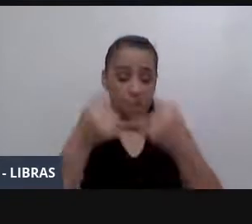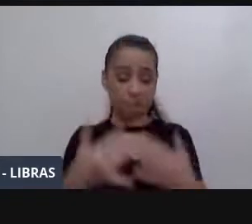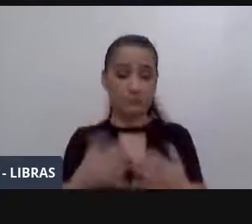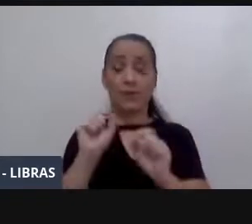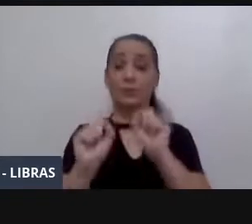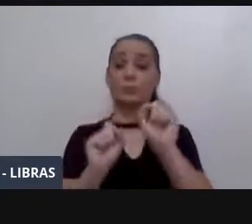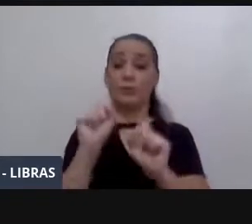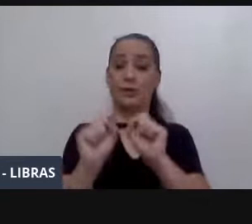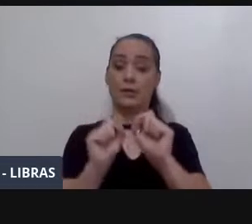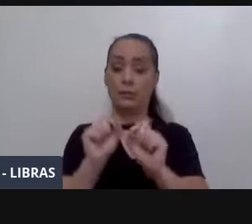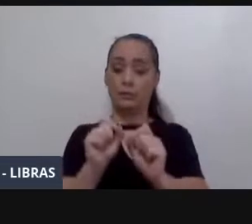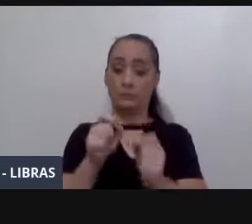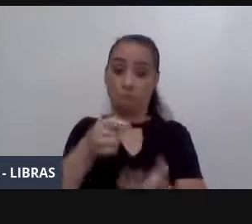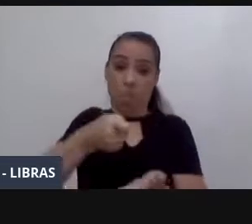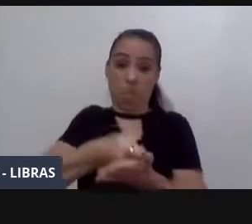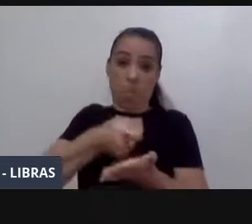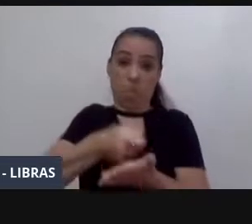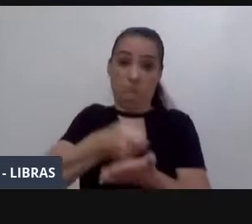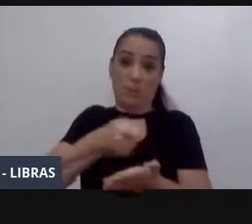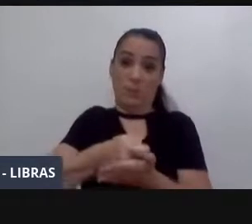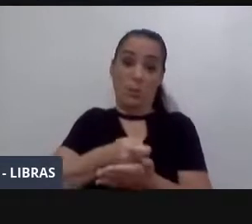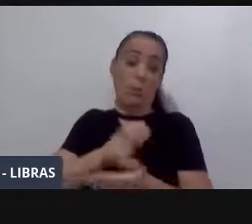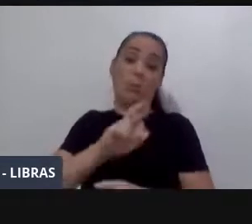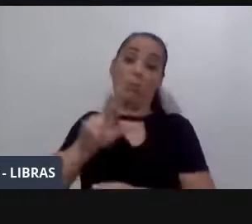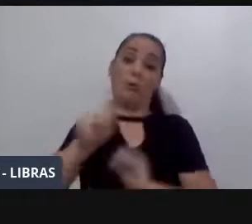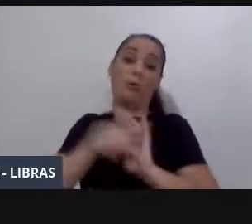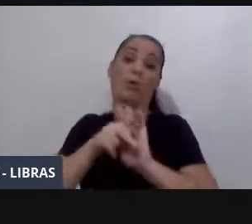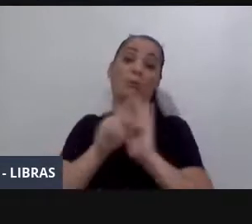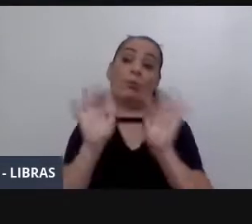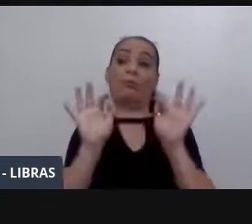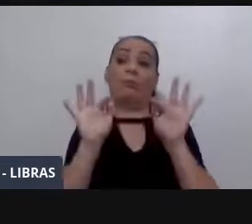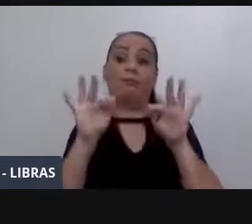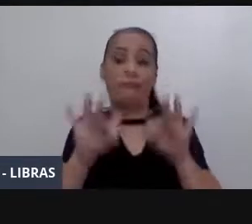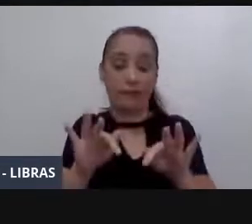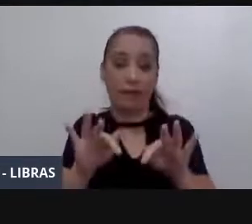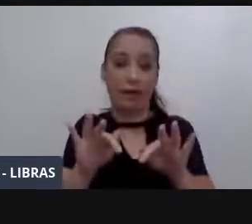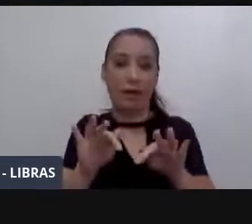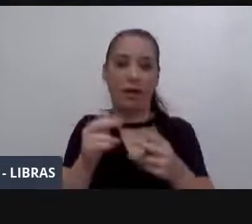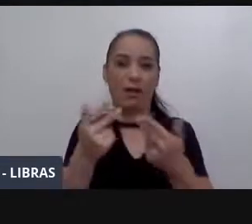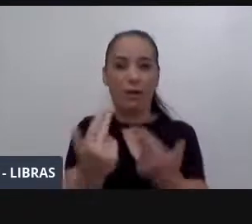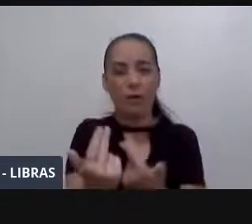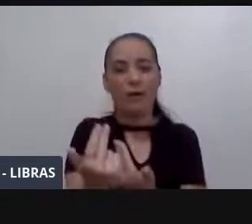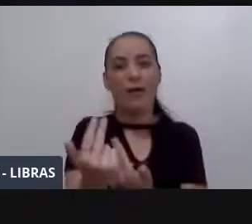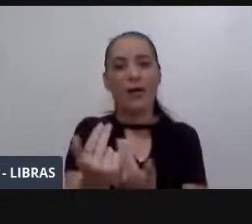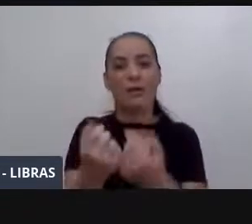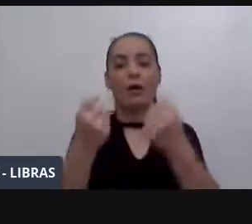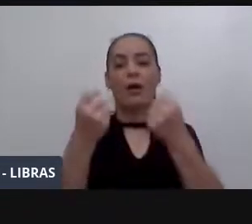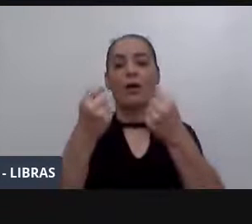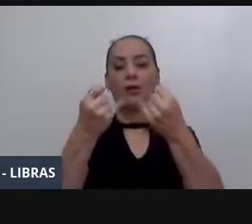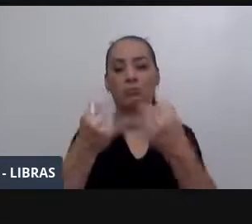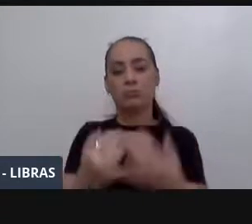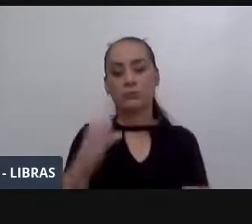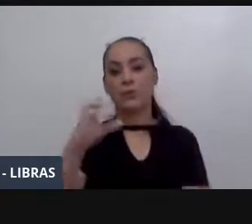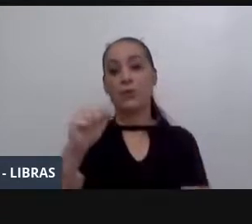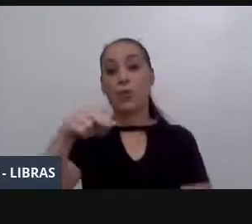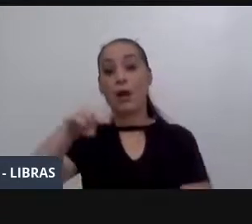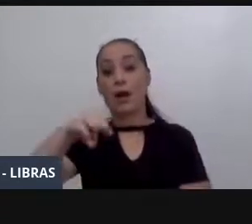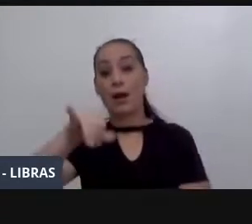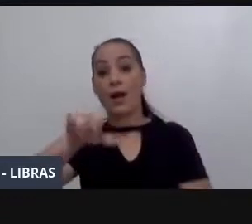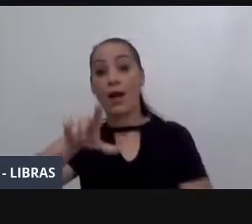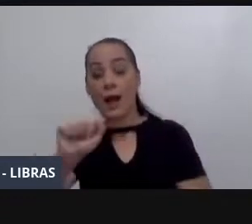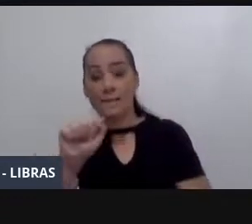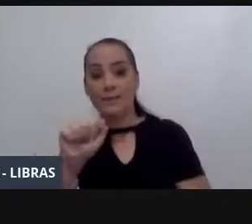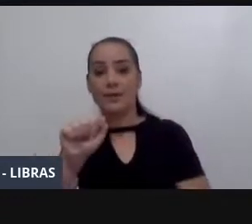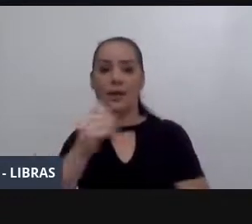Esse rigor não tem que ser um fim, como a história que a Camila contou, que essa colega que não